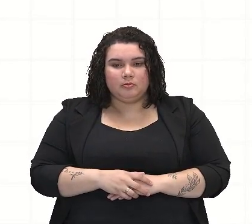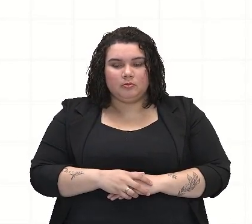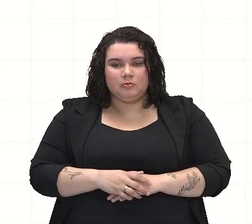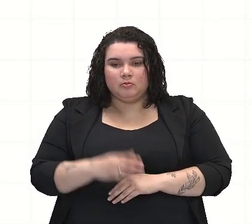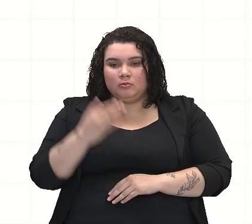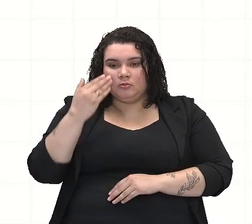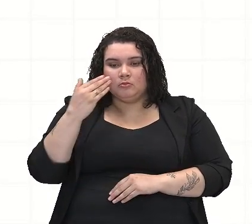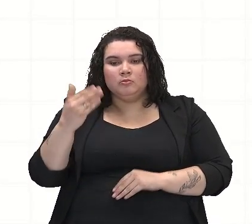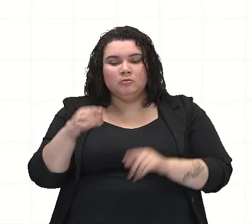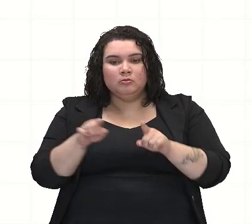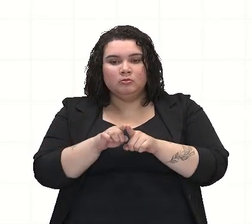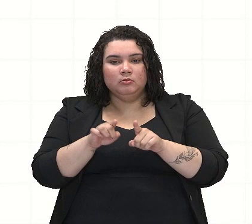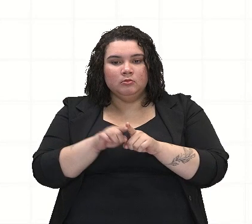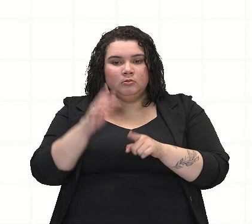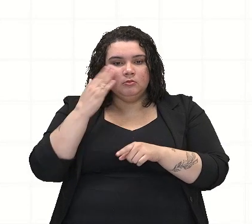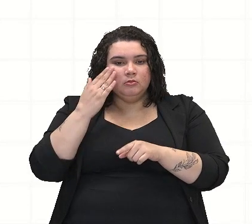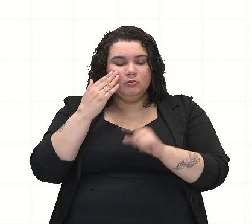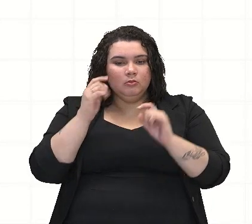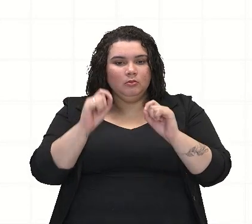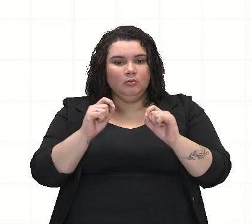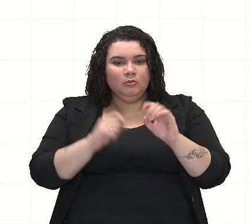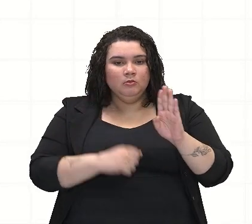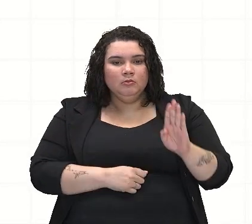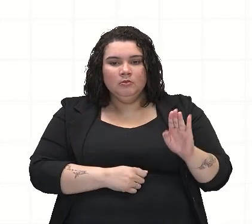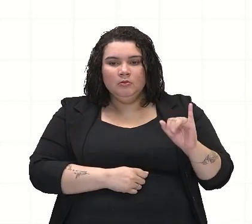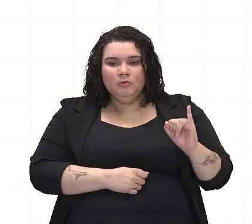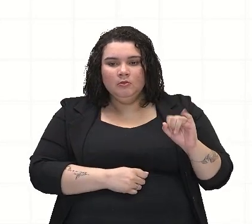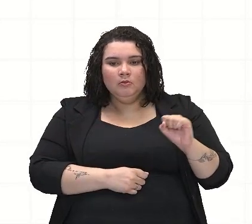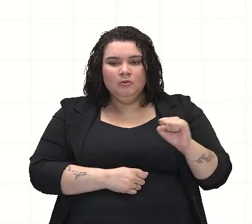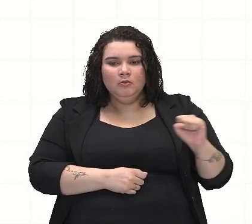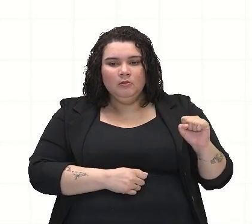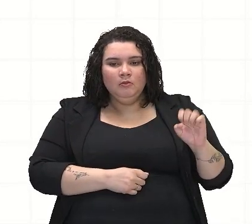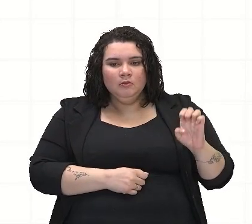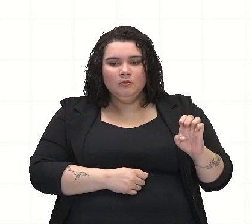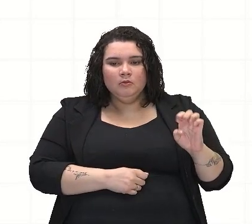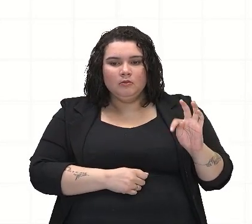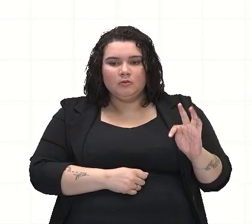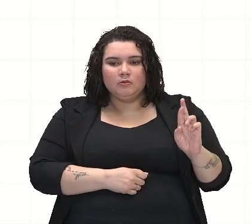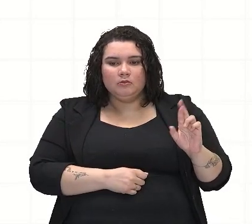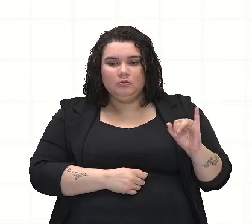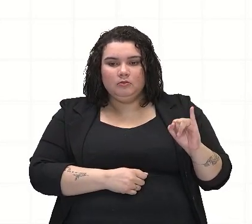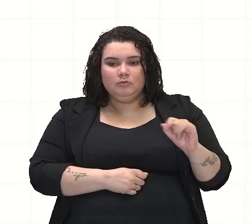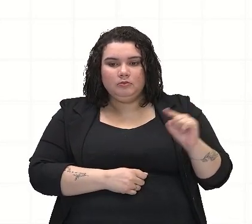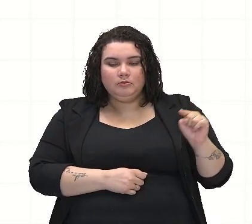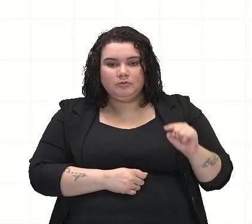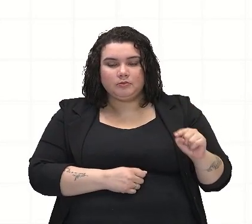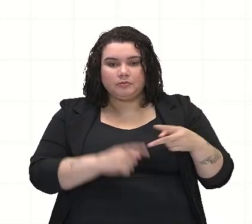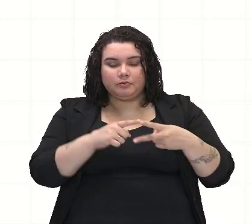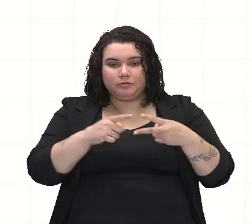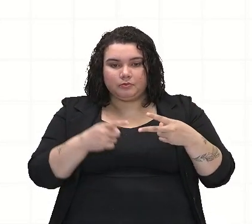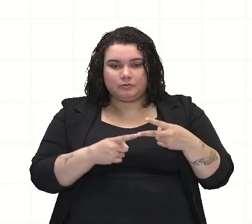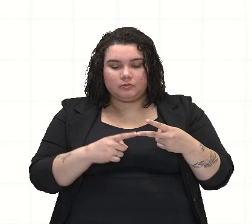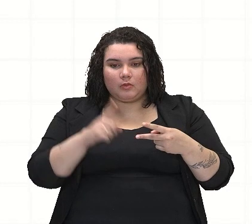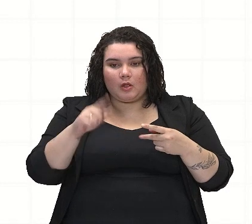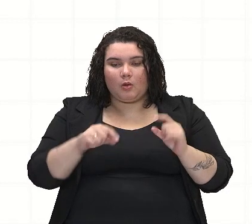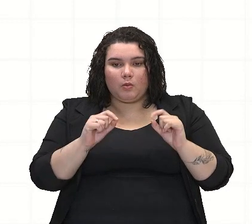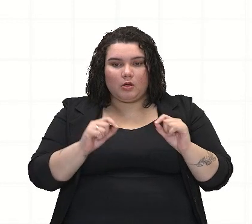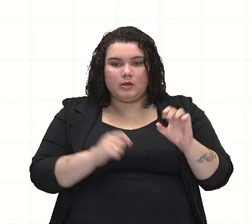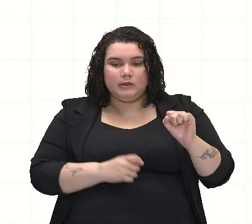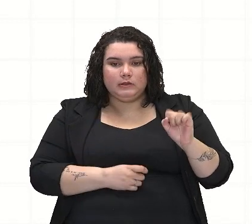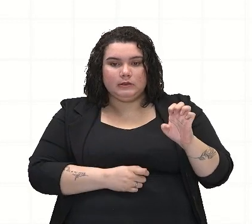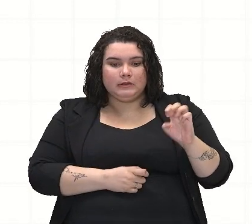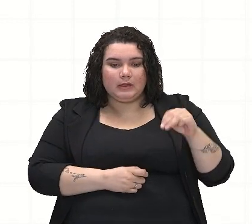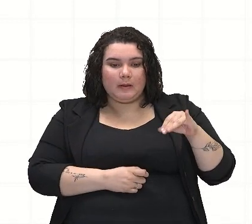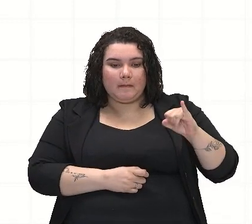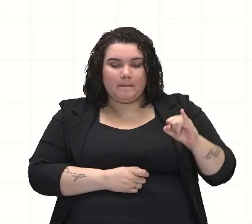Também vamos verificar agora a bissetriz de um ângulo. Então, a bissetriz de um ângulo é a semi-reta com origem